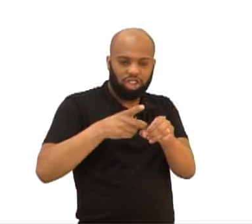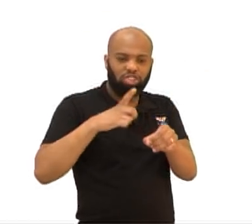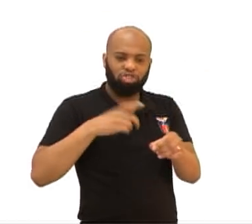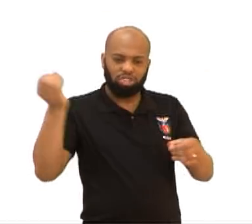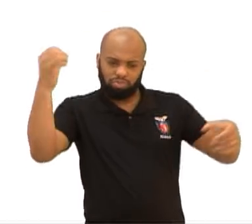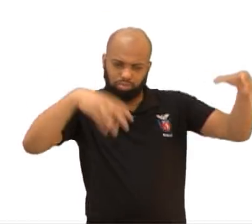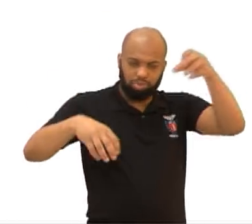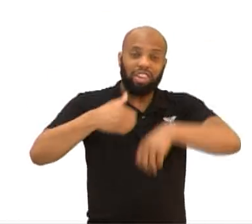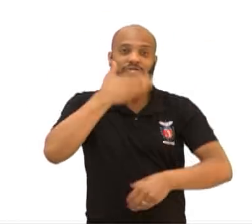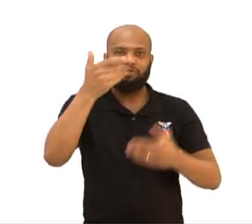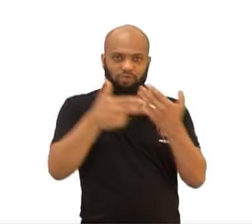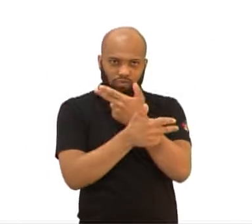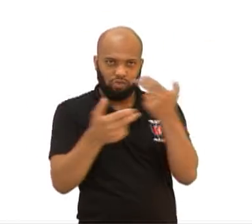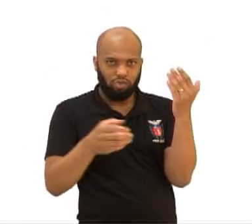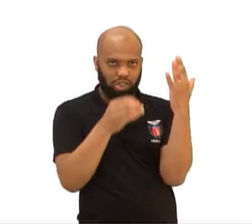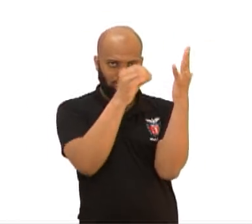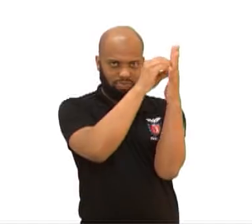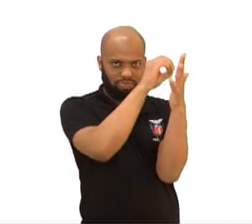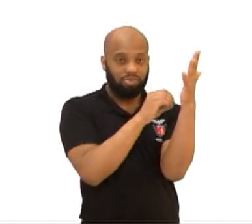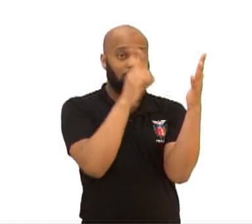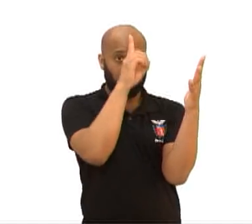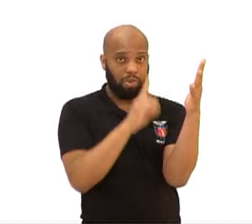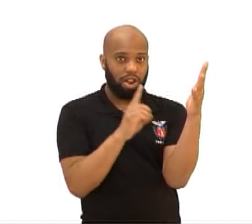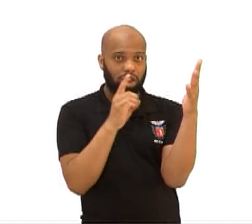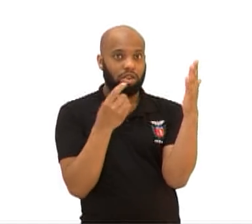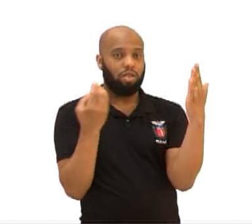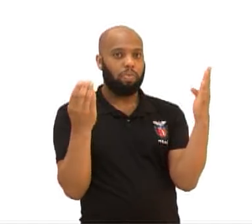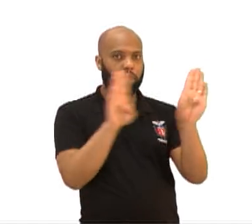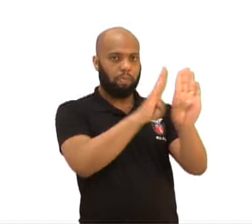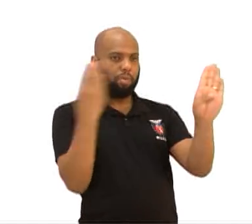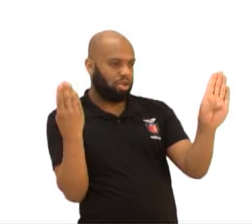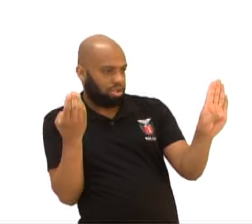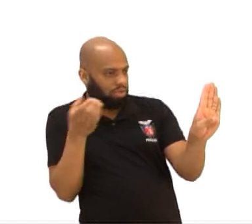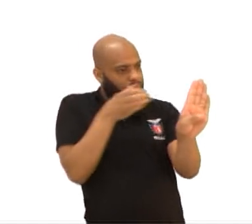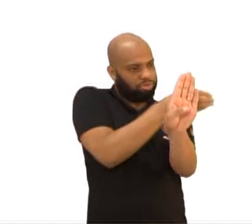de pitombas. Escondi atrás de uma porta. Ignoro